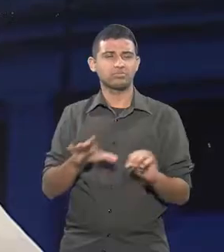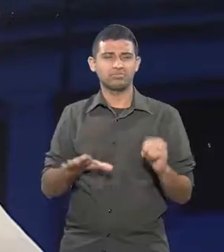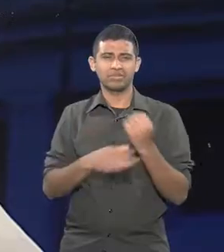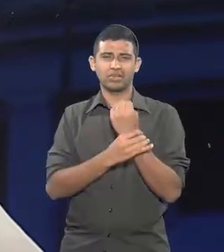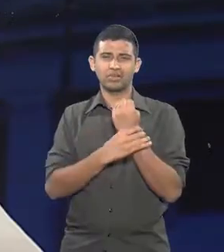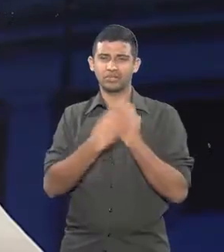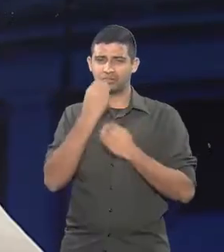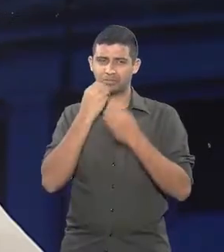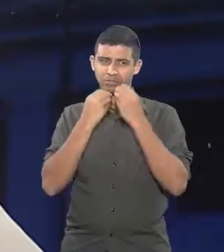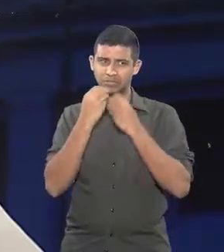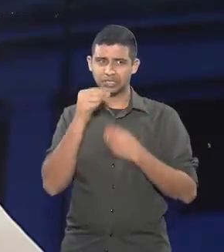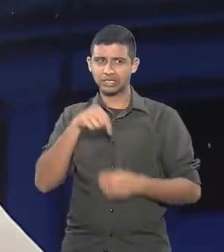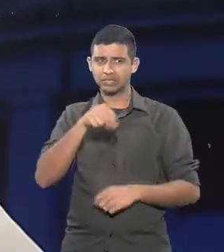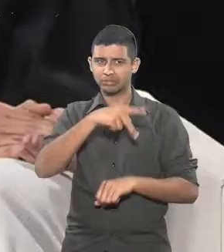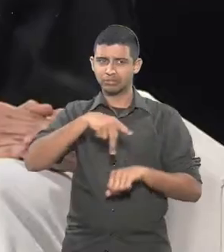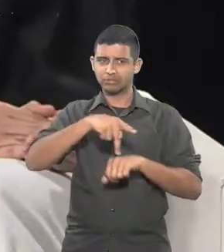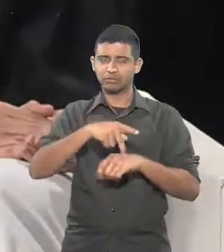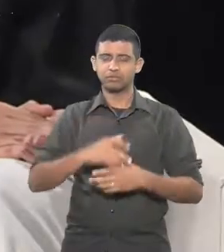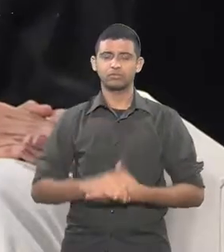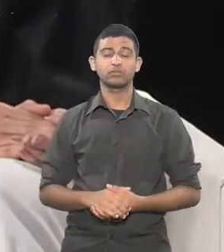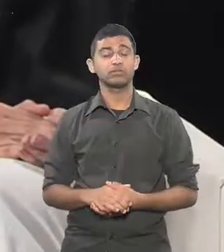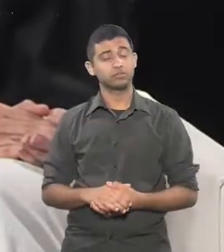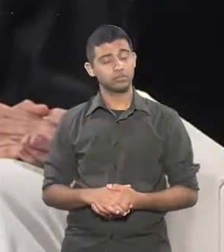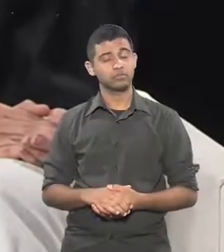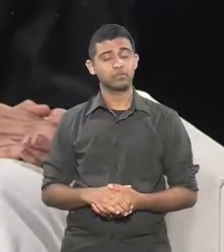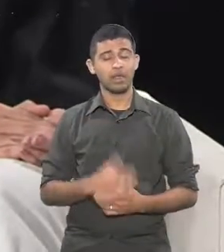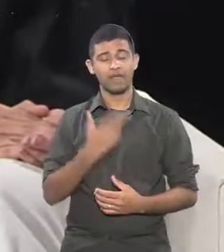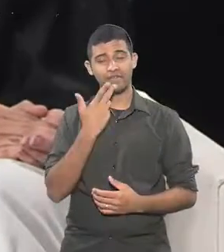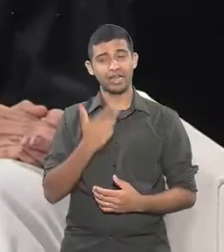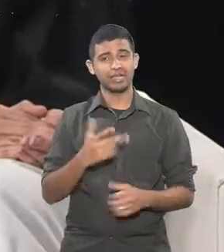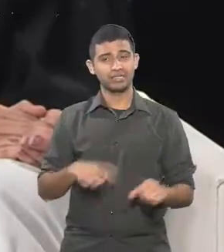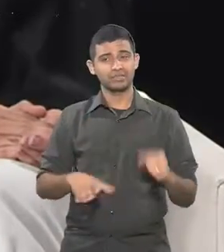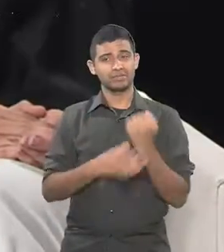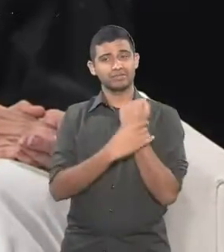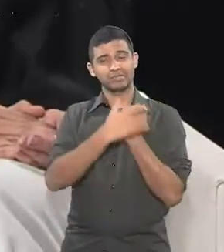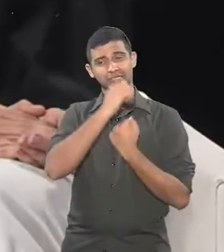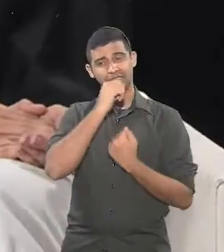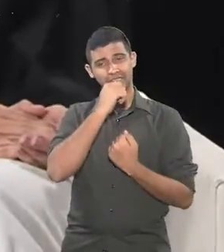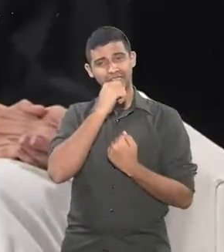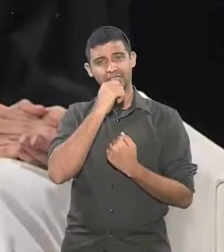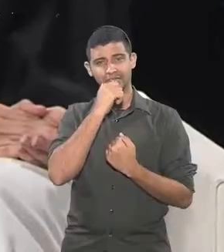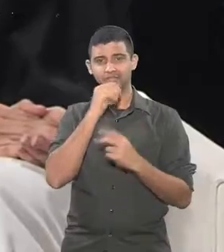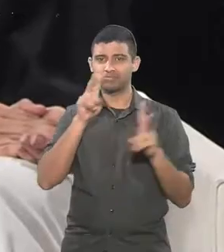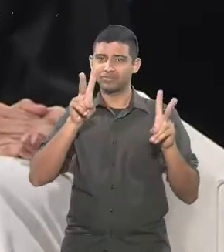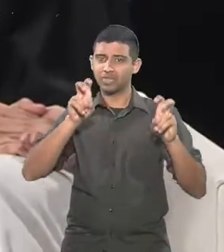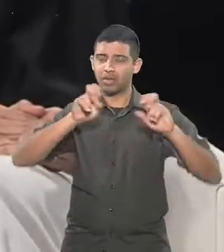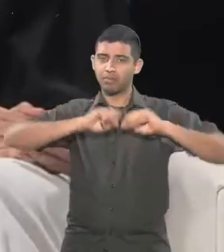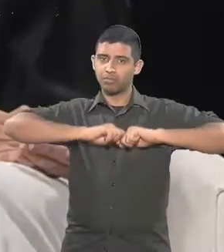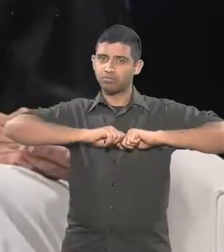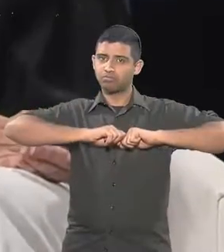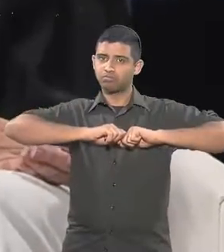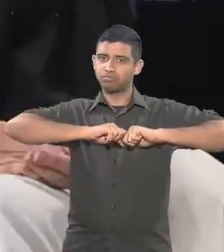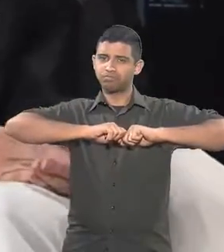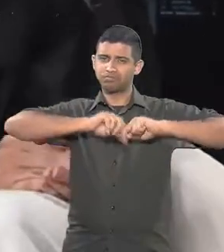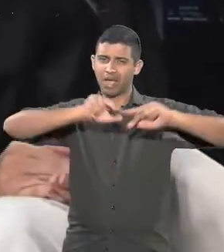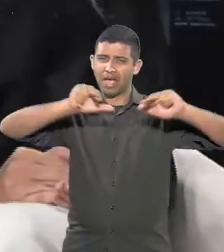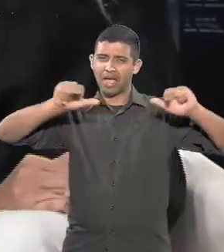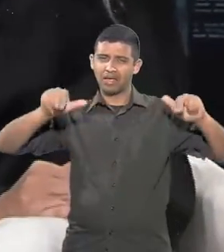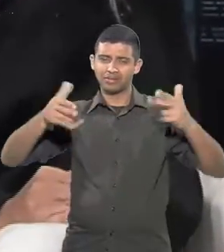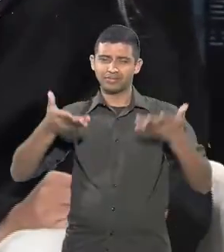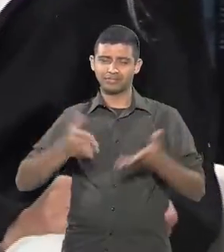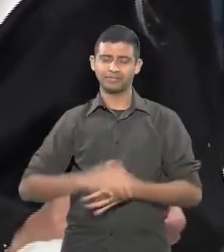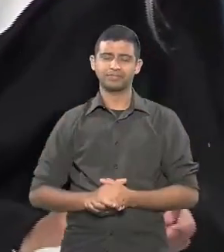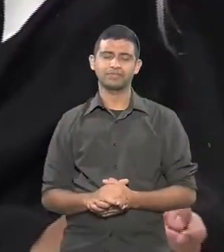insegurança alimentar no país? Essa questão a insegurança alimentar é um tema muito amplo, né?